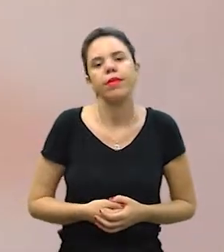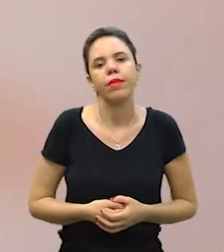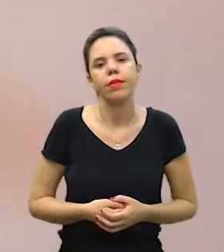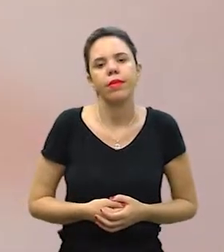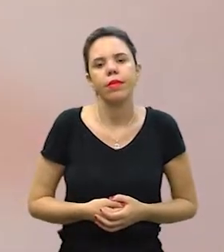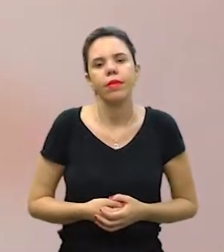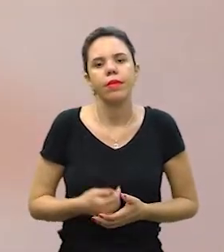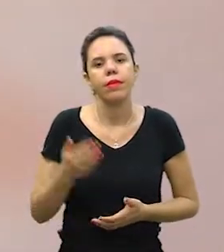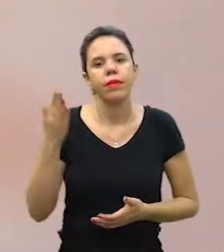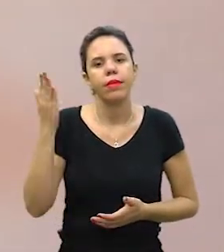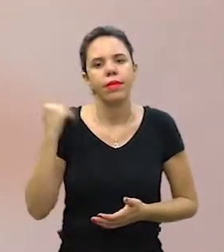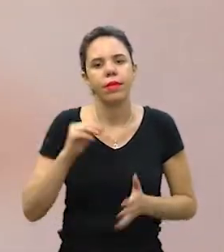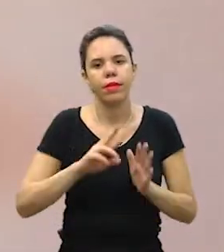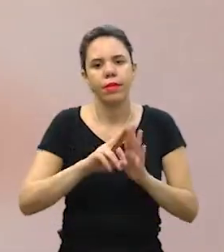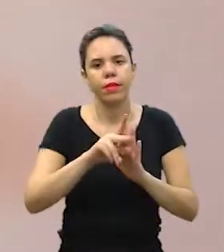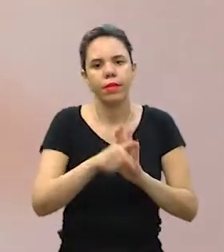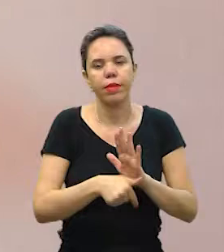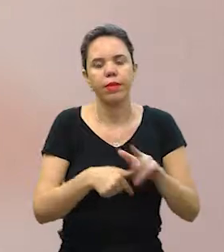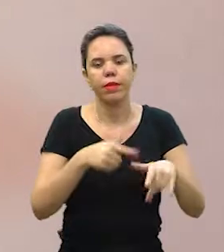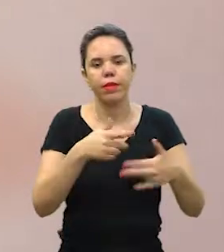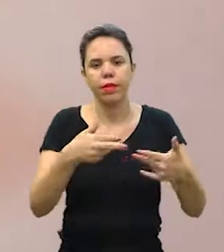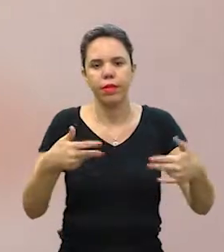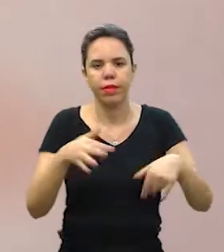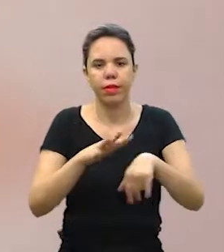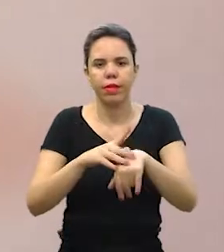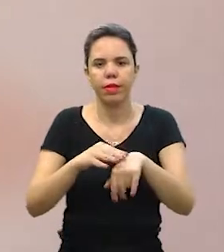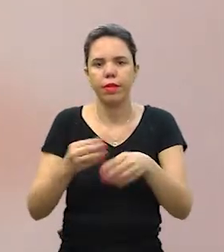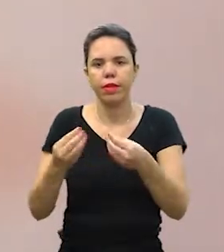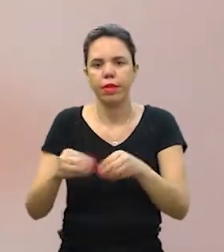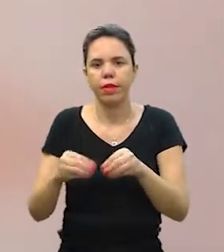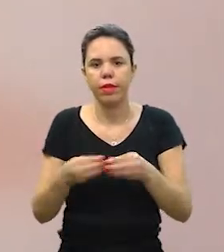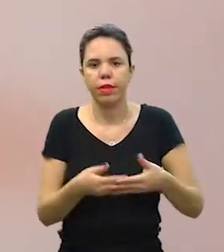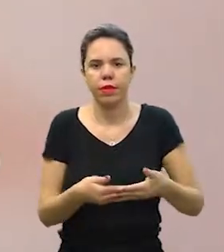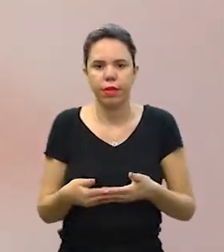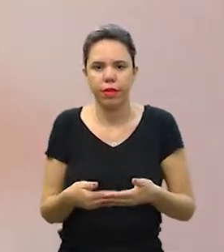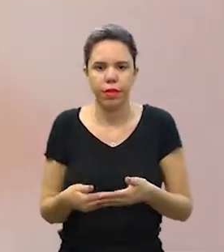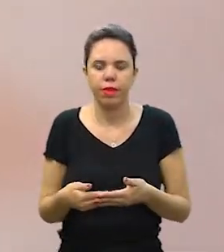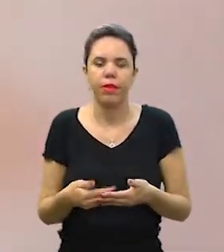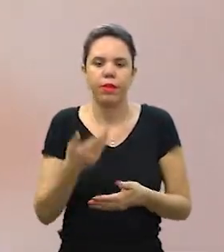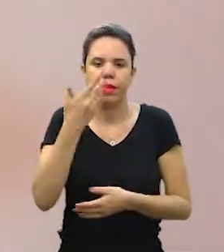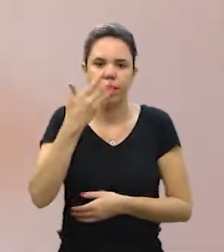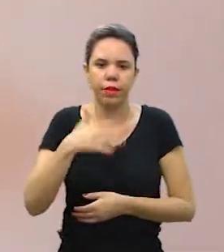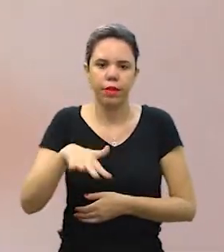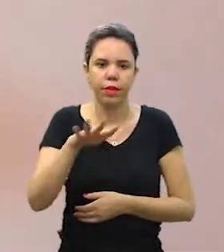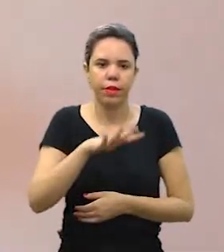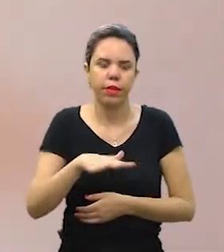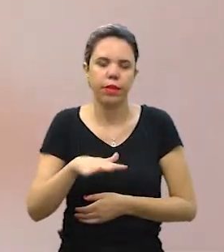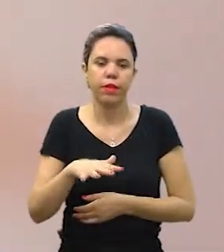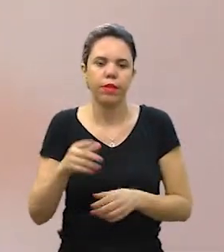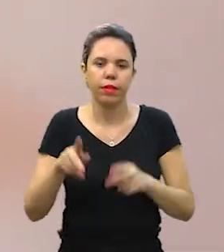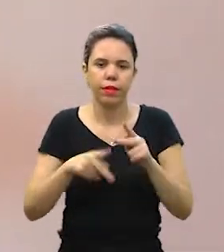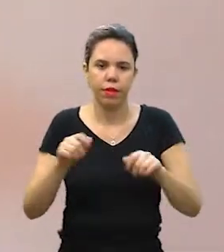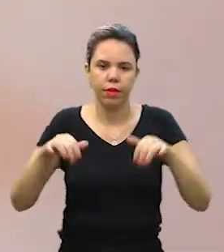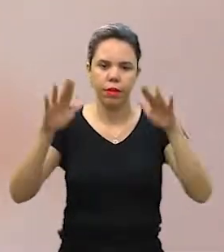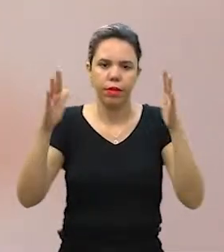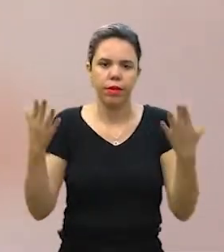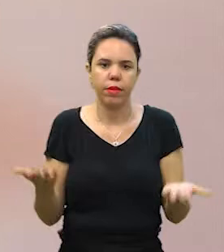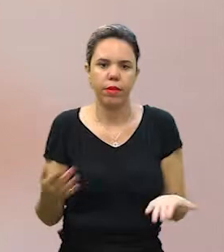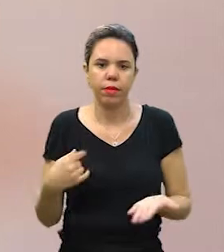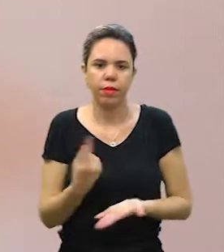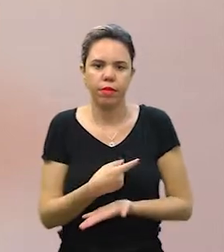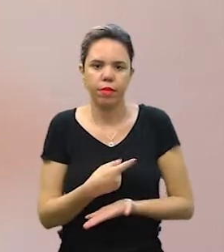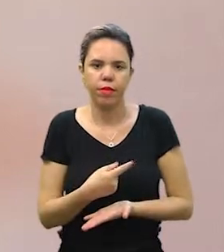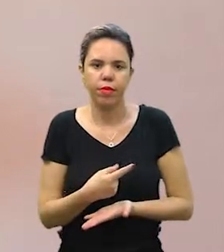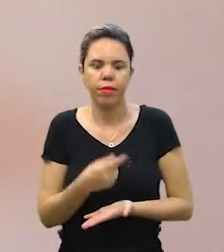a gente sabe que várias são as doenças aí que afetam os bebês e as crianças também mais velhas. Então, para